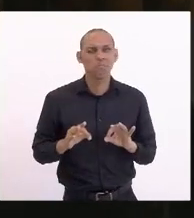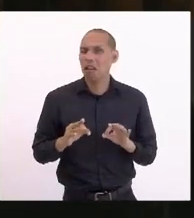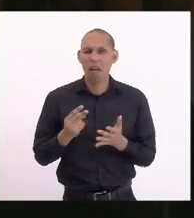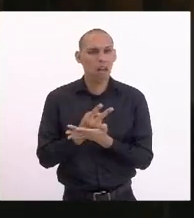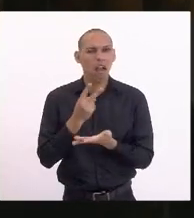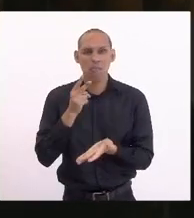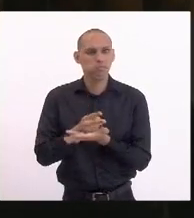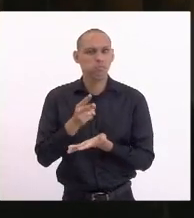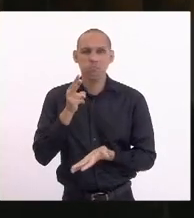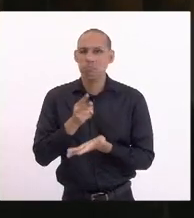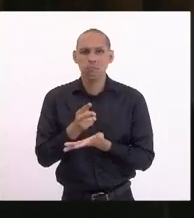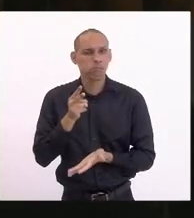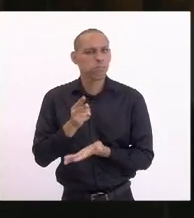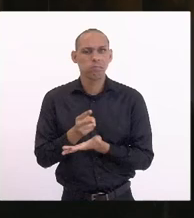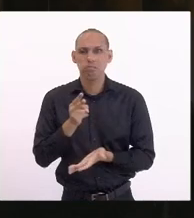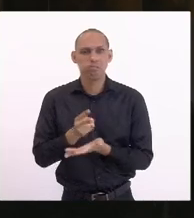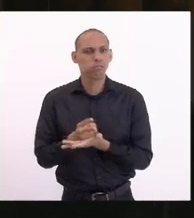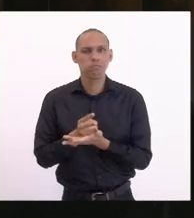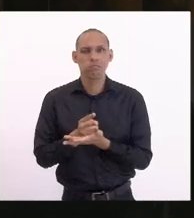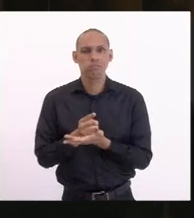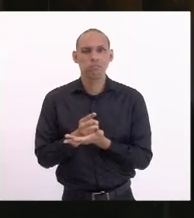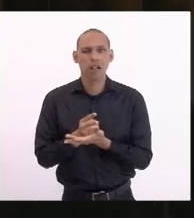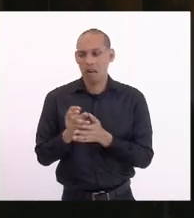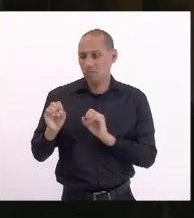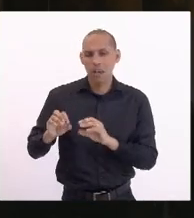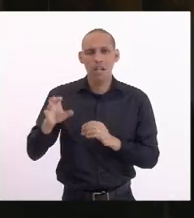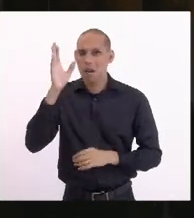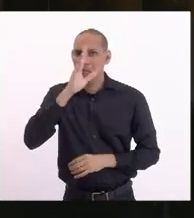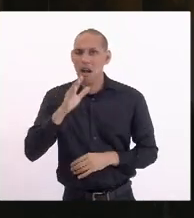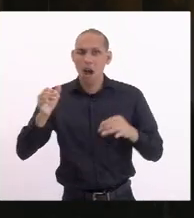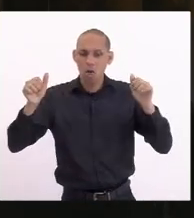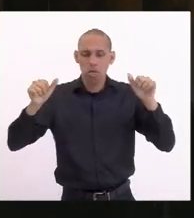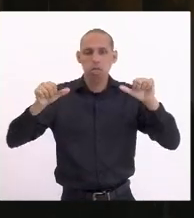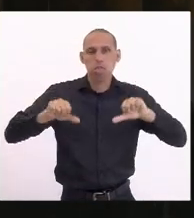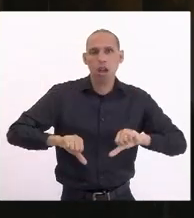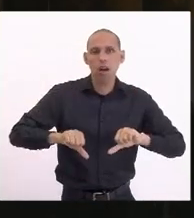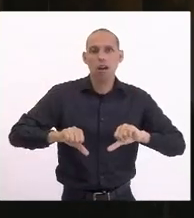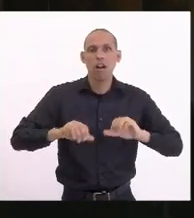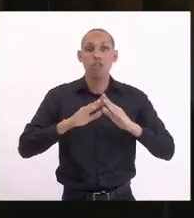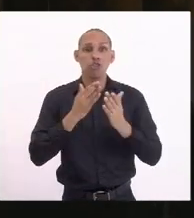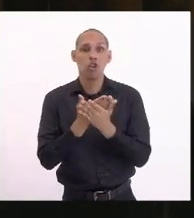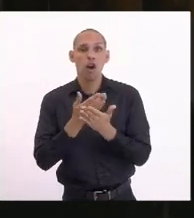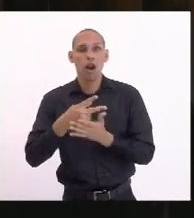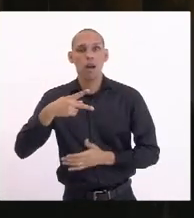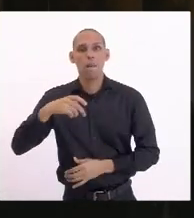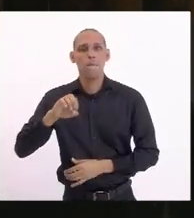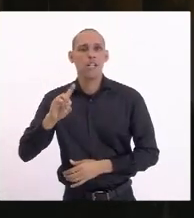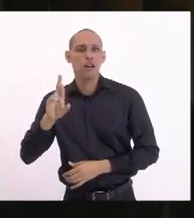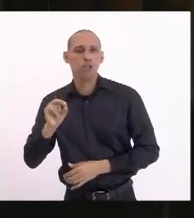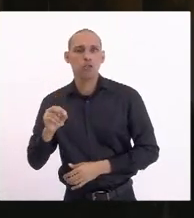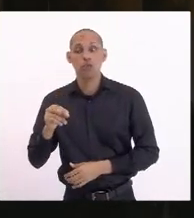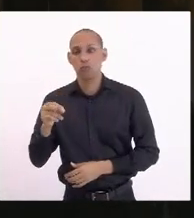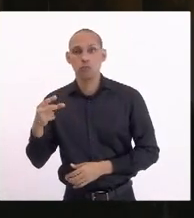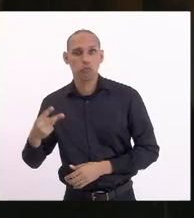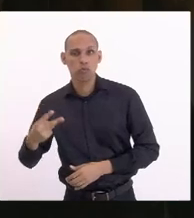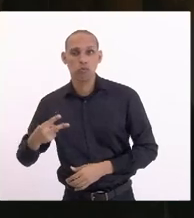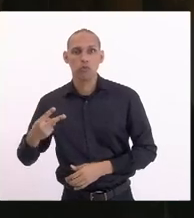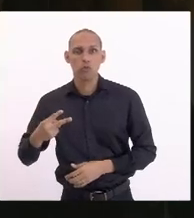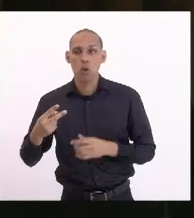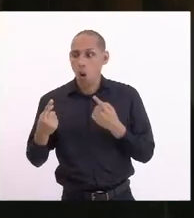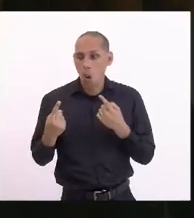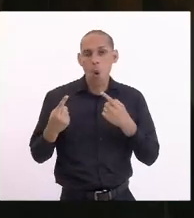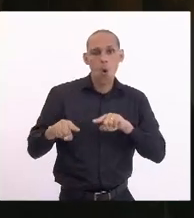uma catástrofe para a educação brasileira. O Colégio Pedro II está na contramão da educação mundial.